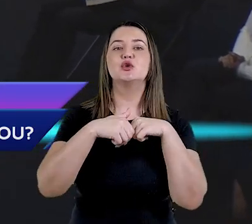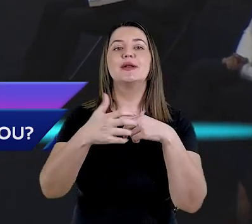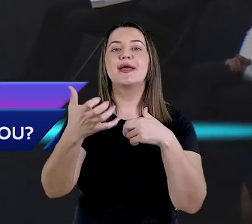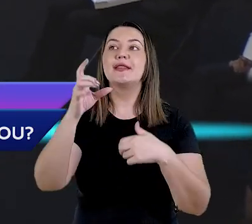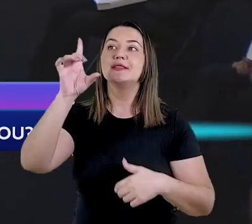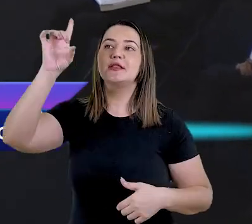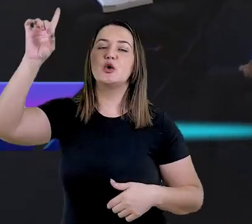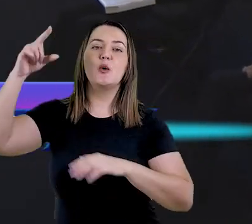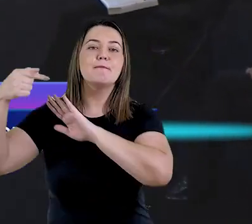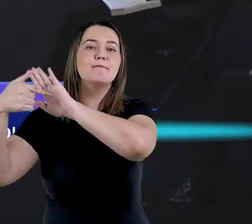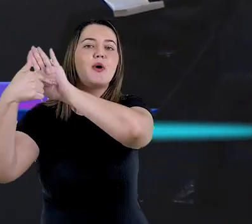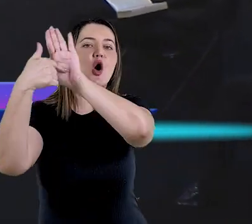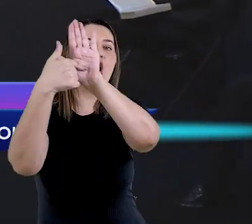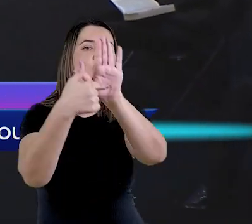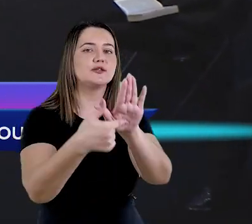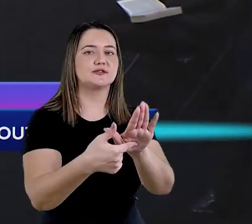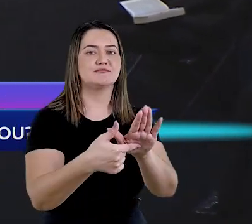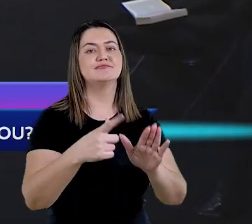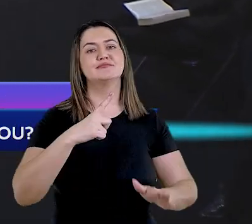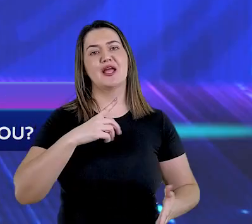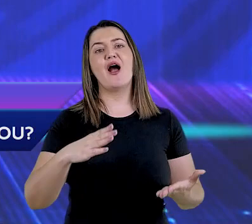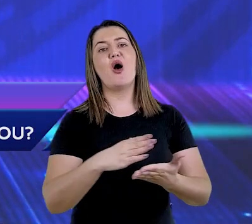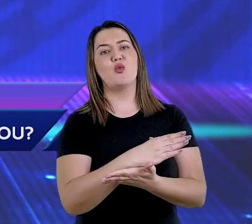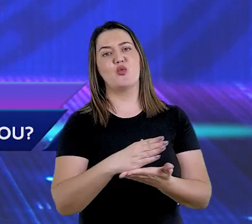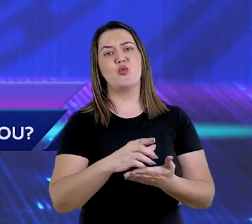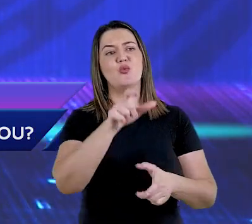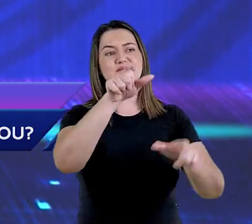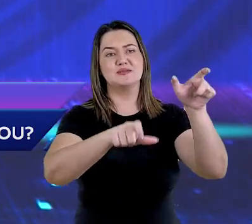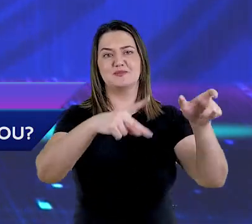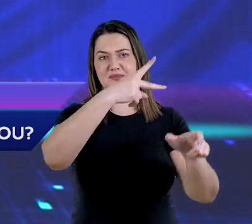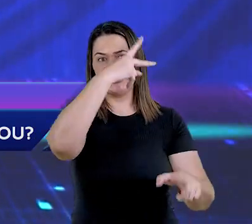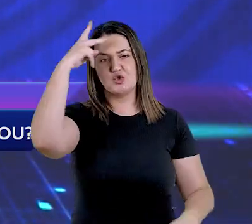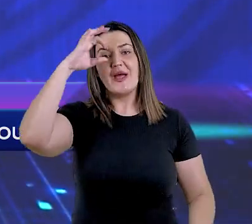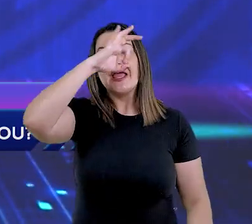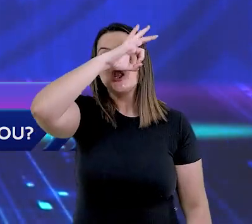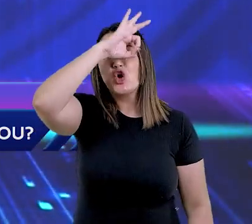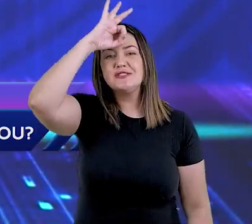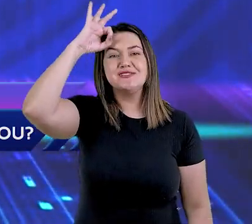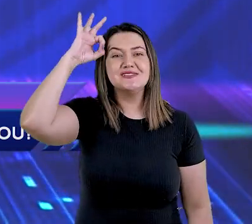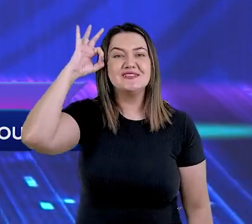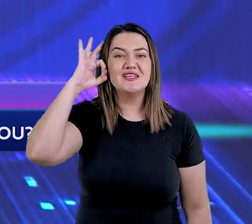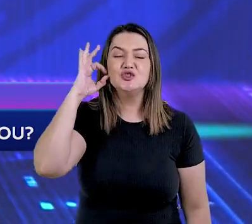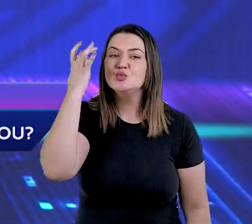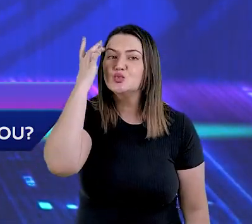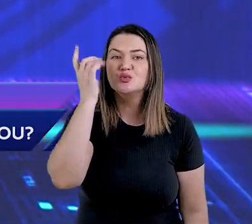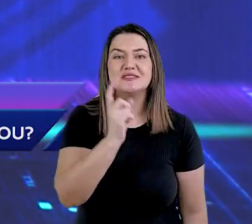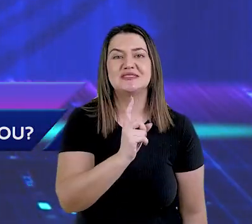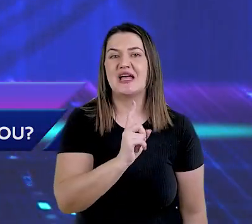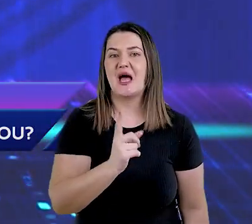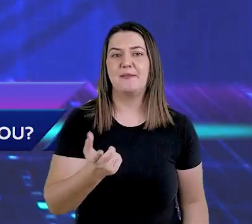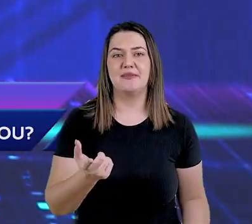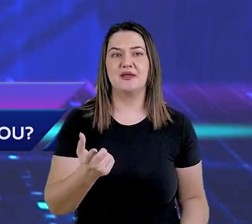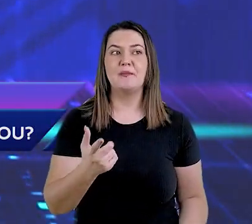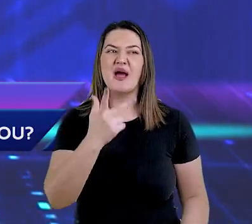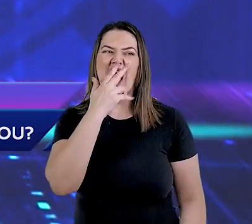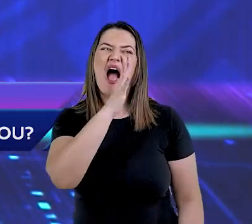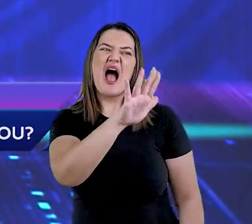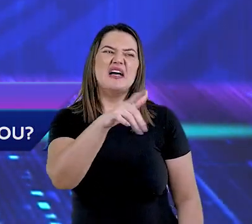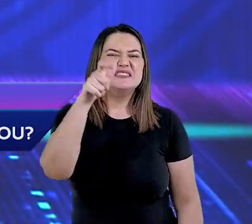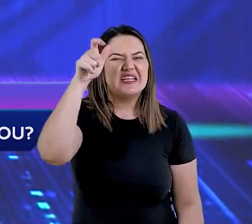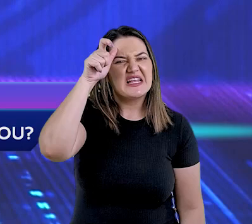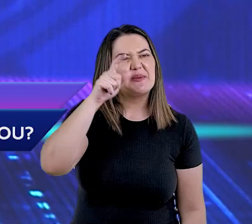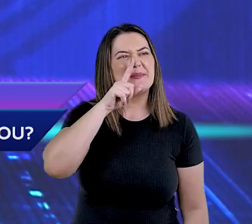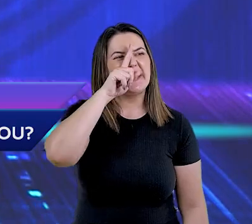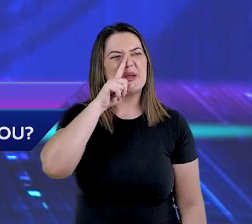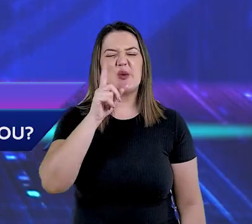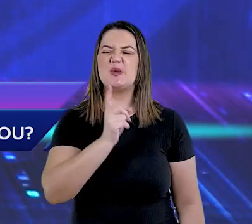intenções do diabo. Há pessoas que inocentemente acreditam que ele não é tão perigoso assim. Eu não brincaria com ele,